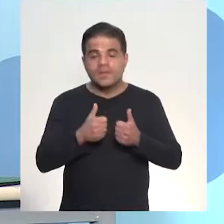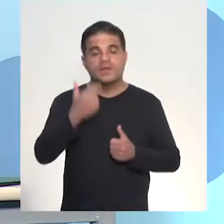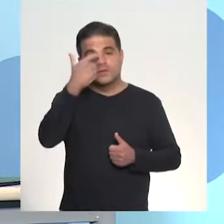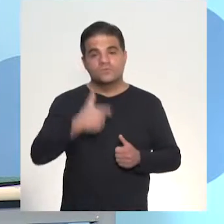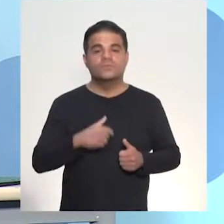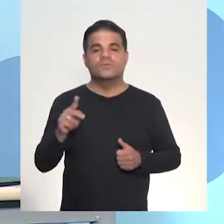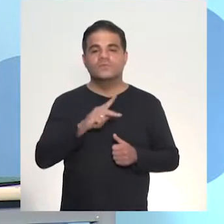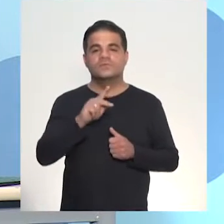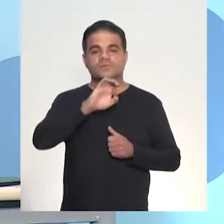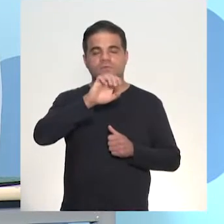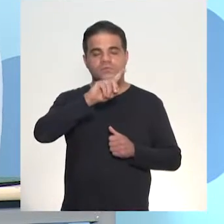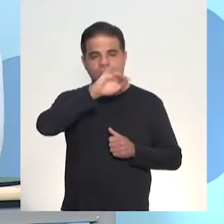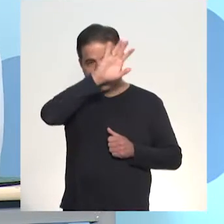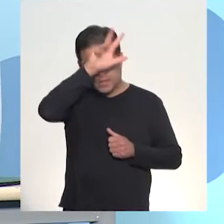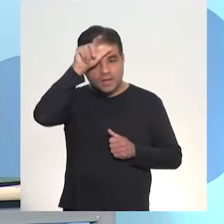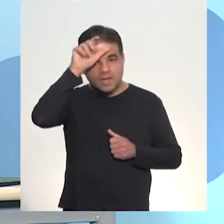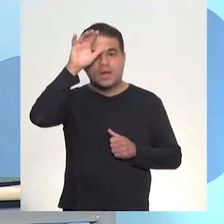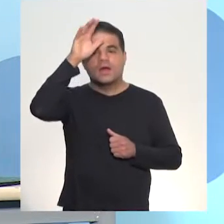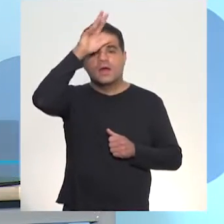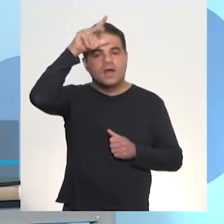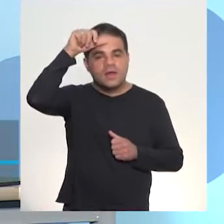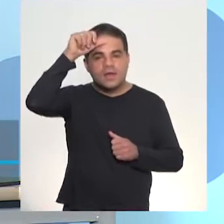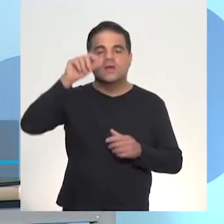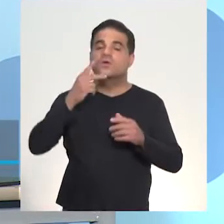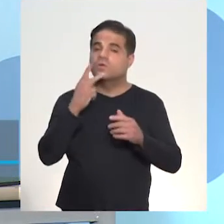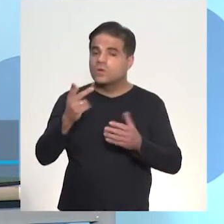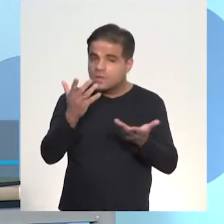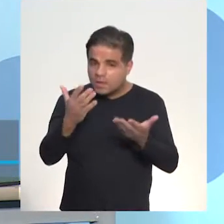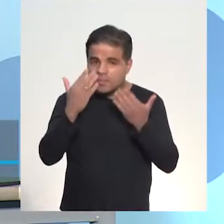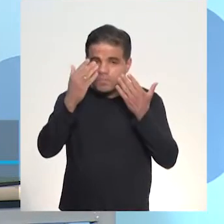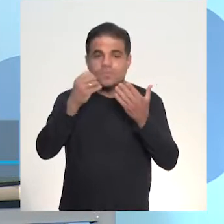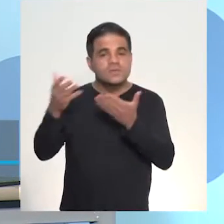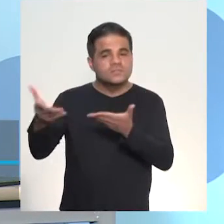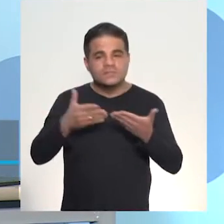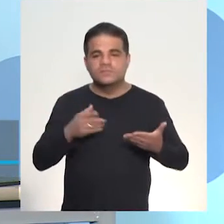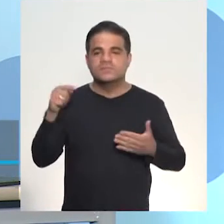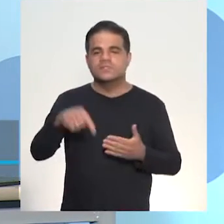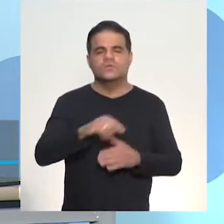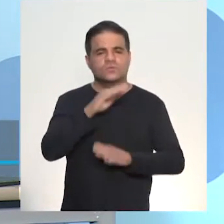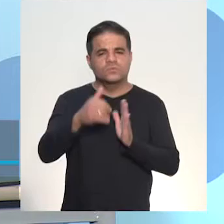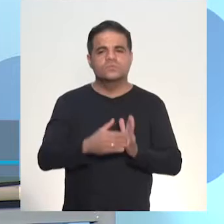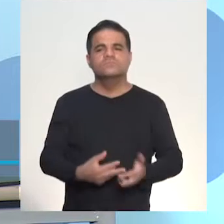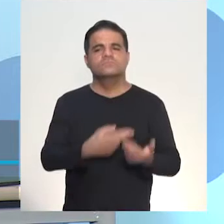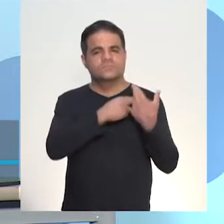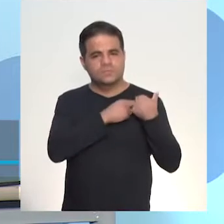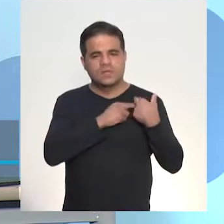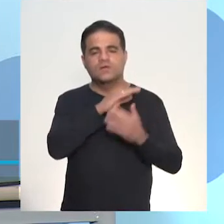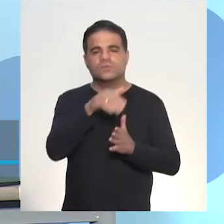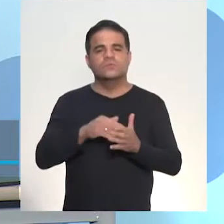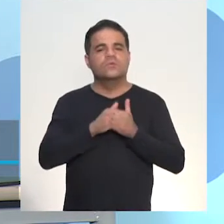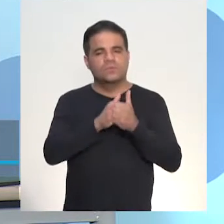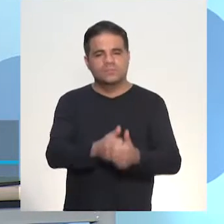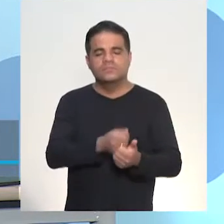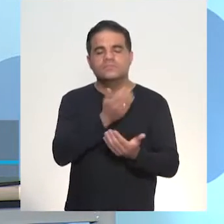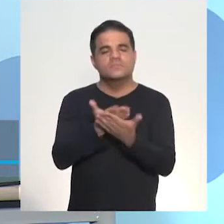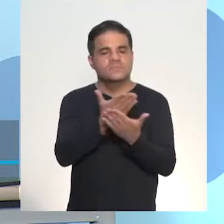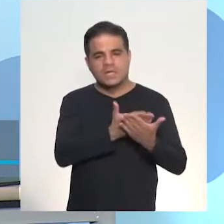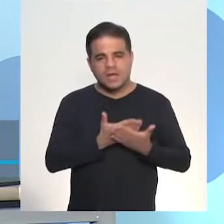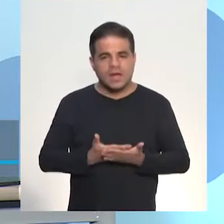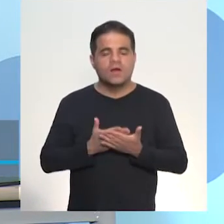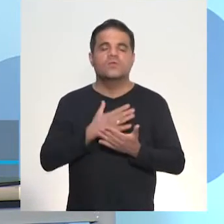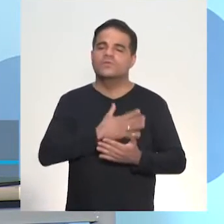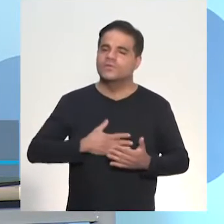Eu sou o professor Edjoel. Quero dar as boas-vindas a você, estudante, aos responsáveis que acompanham nossas aulas e, claro,